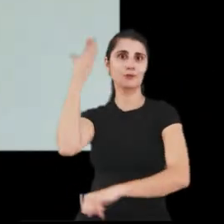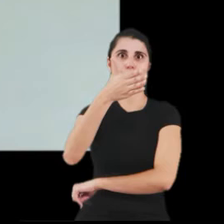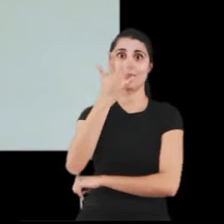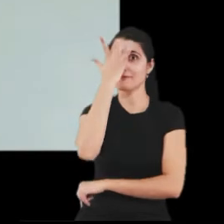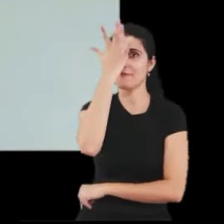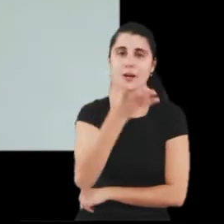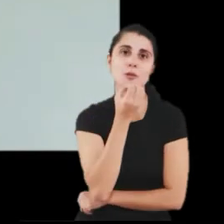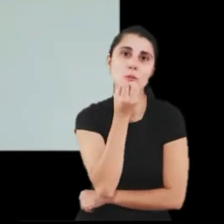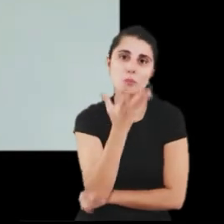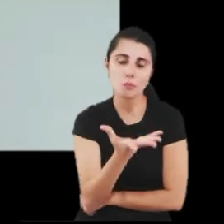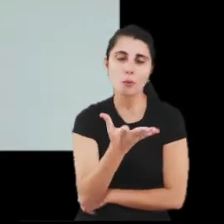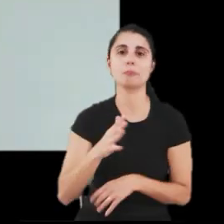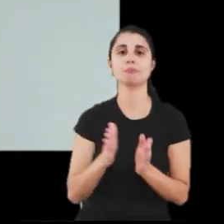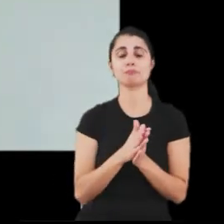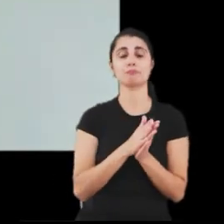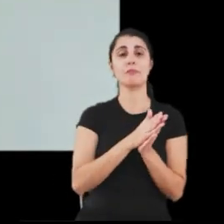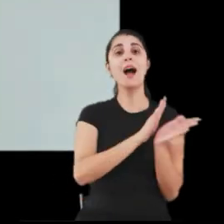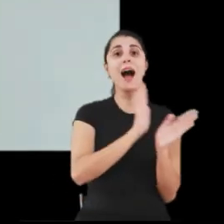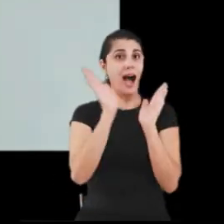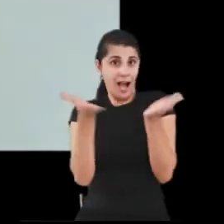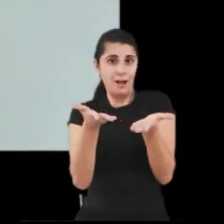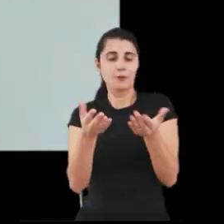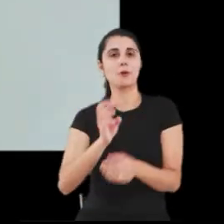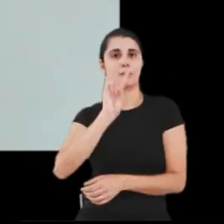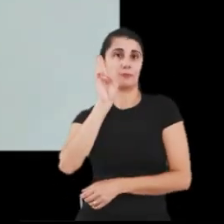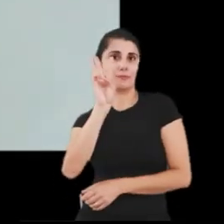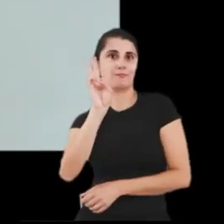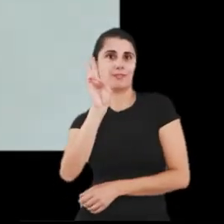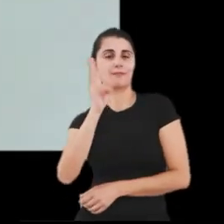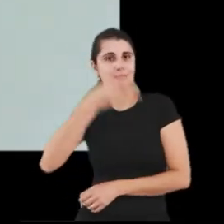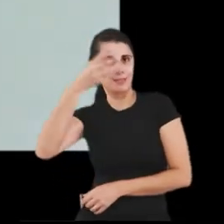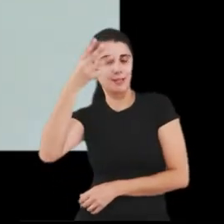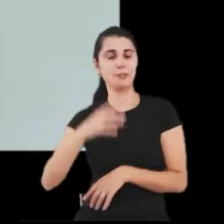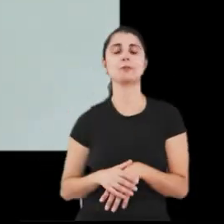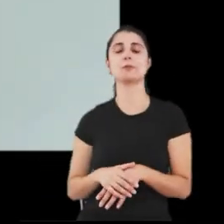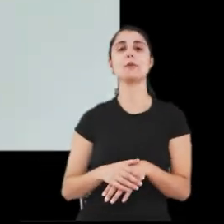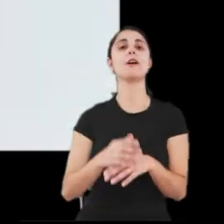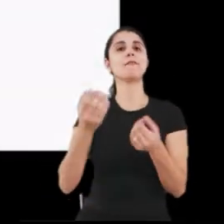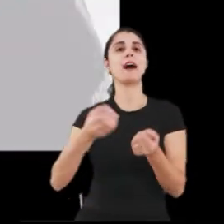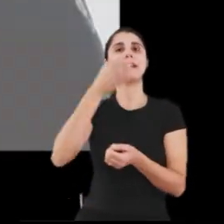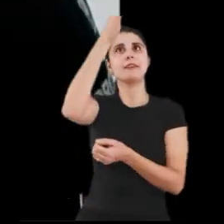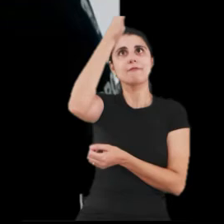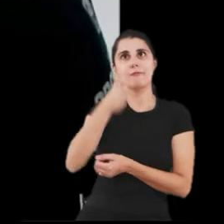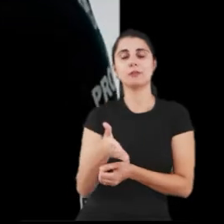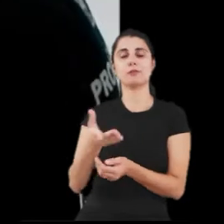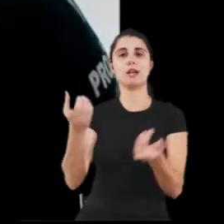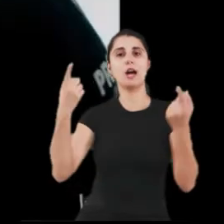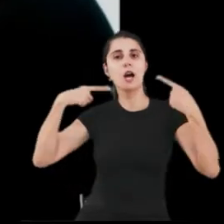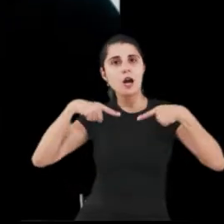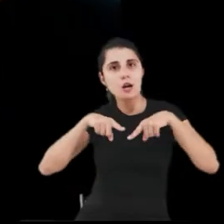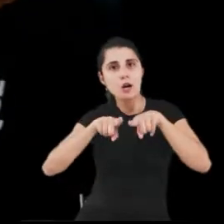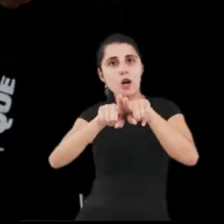todas. Eu irei fazer uma decomposição simultânea. Irei baixar os números sempre juntos.